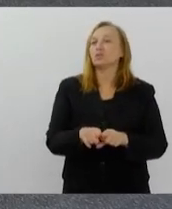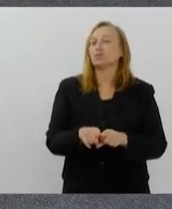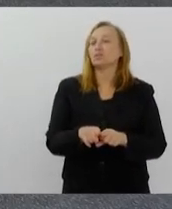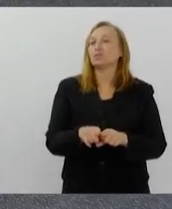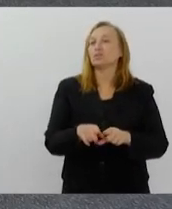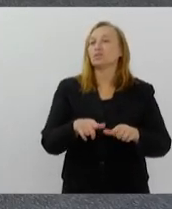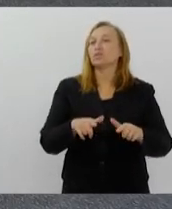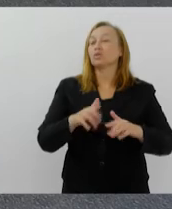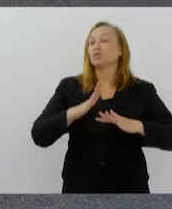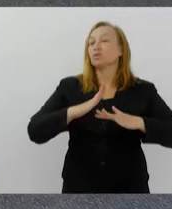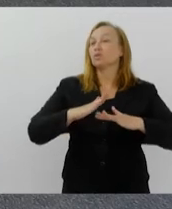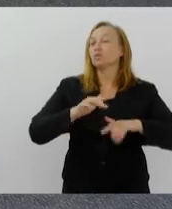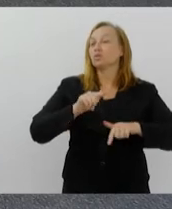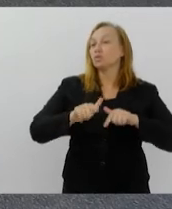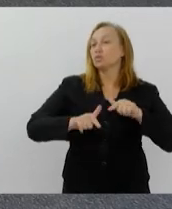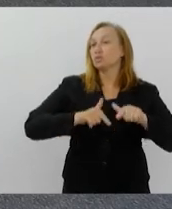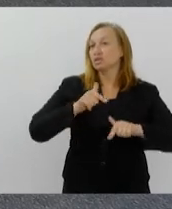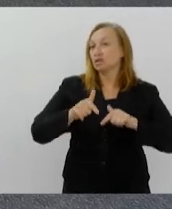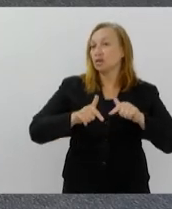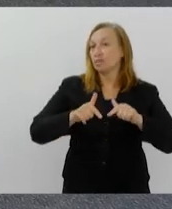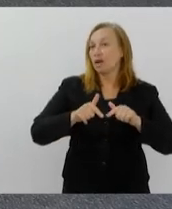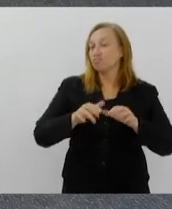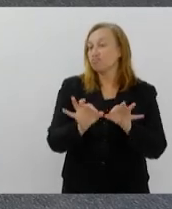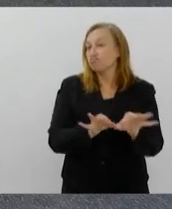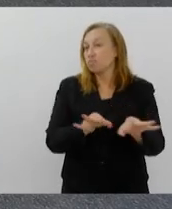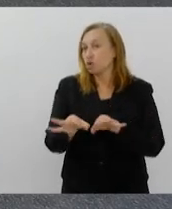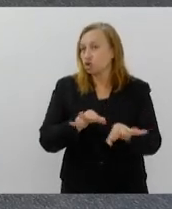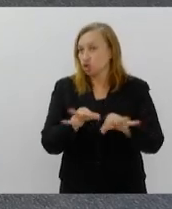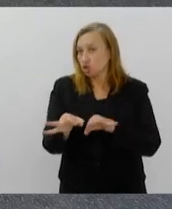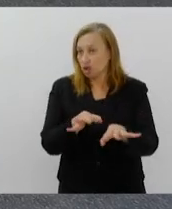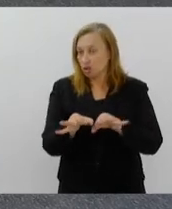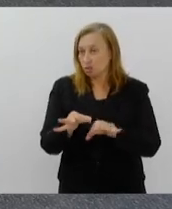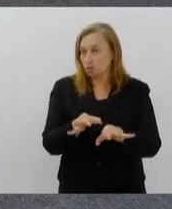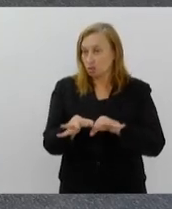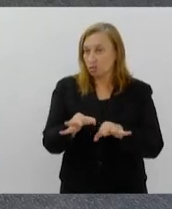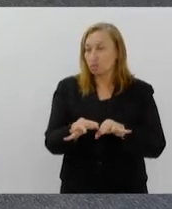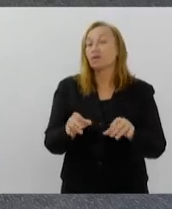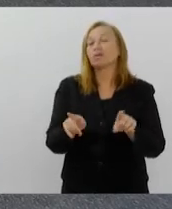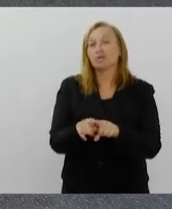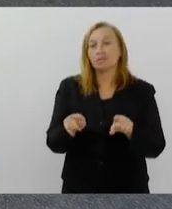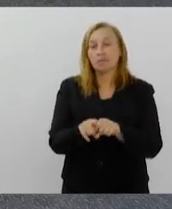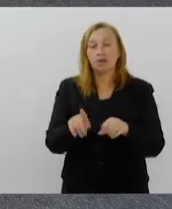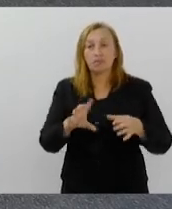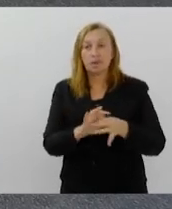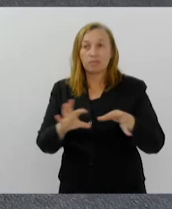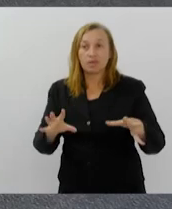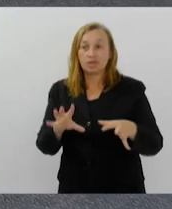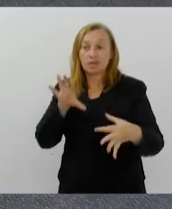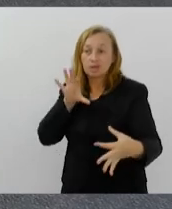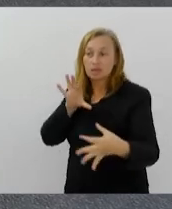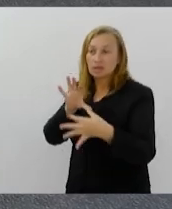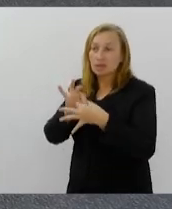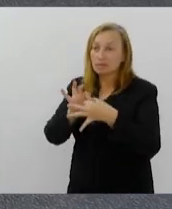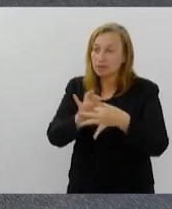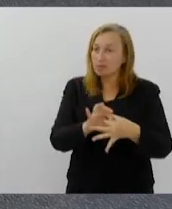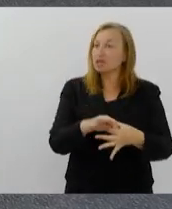desses projetos e programas. Então, isso vai também nos permitir, na linha do que Vossa Excelência está dizendo, fazer